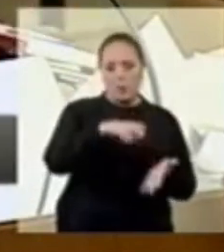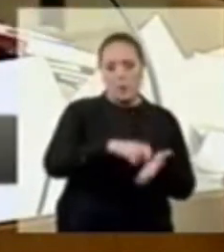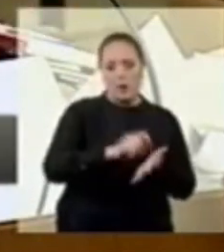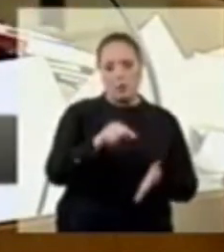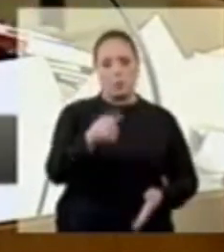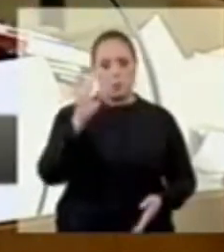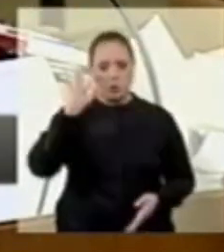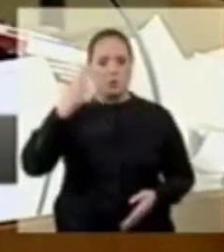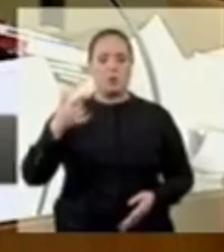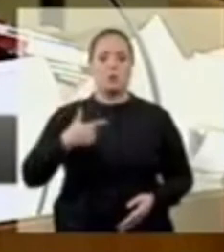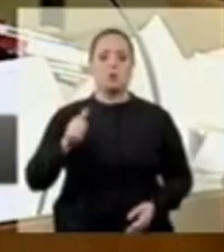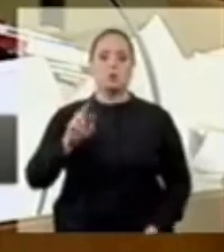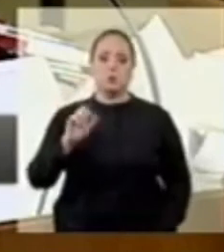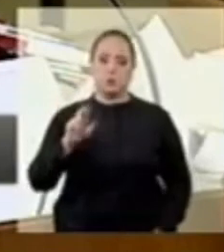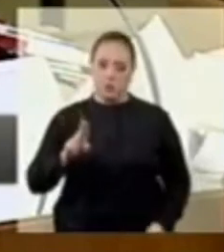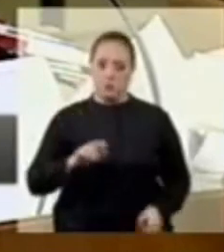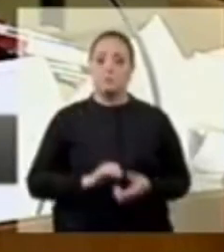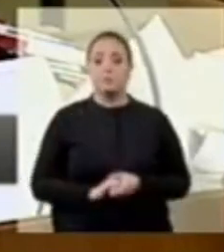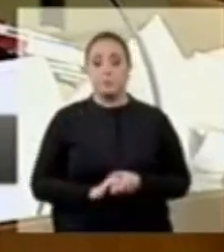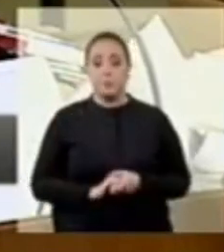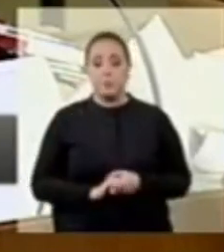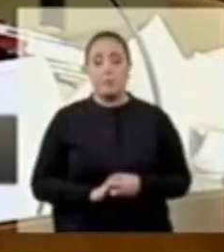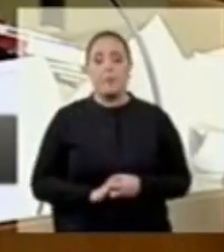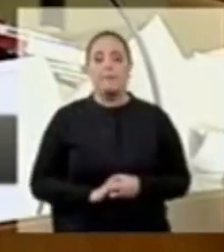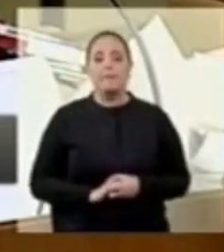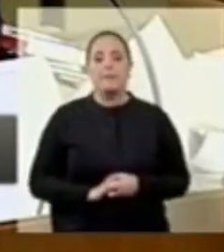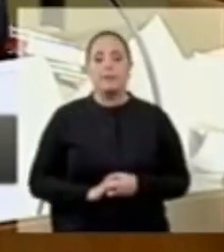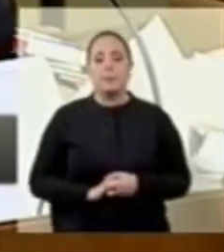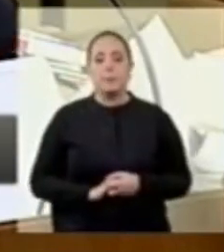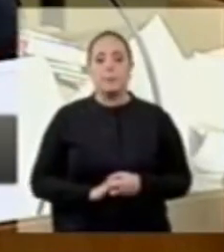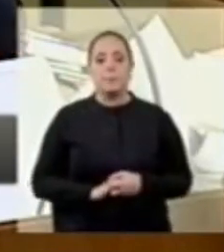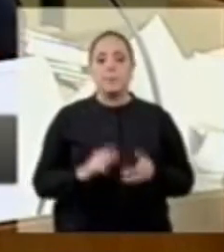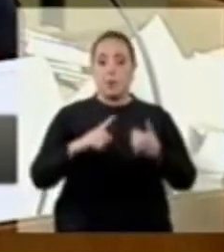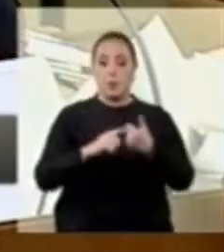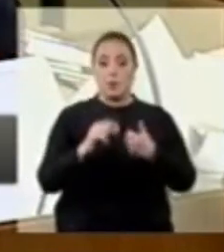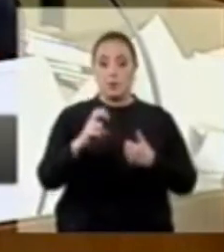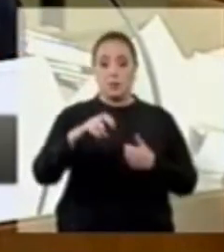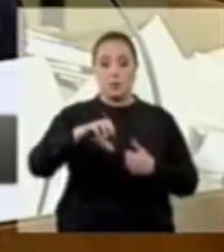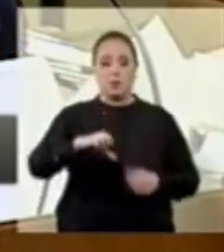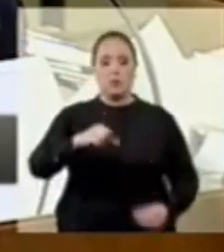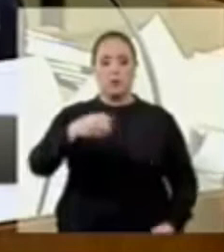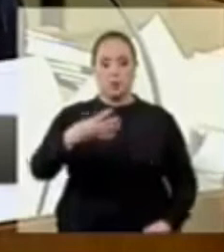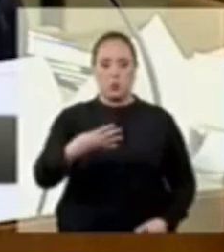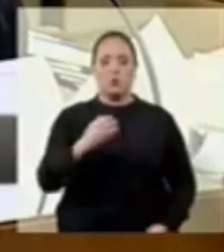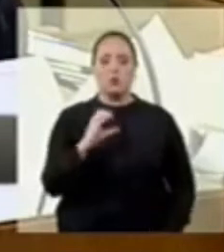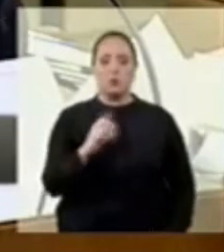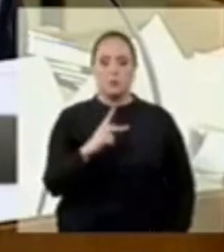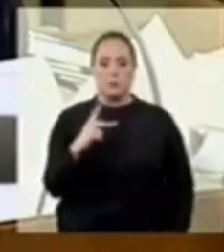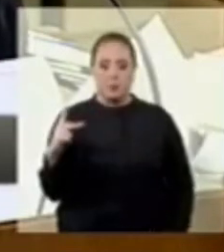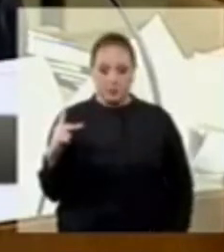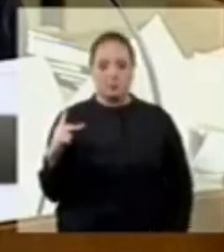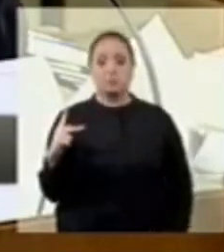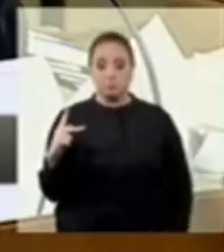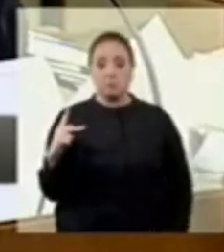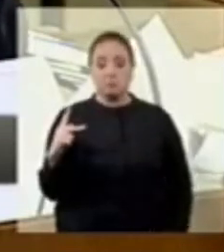disse segundo grau mais do que isso o artigo 594 do código penal